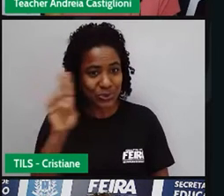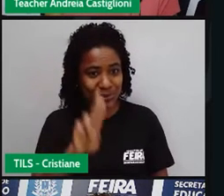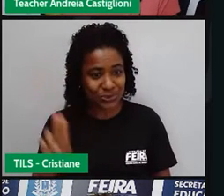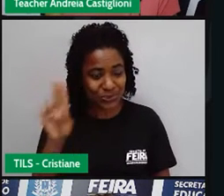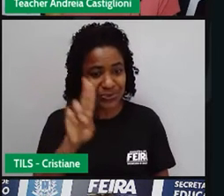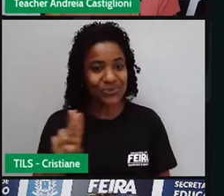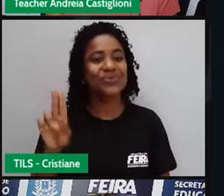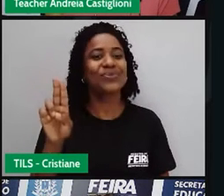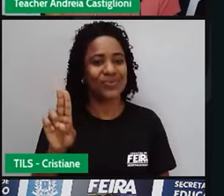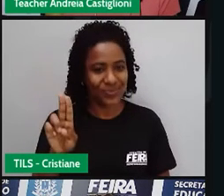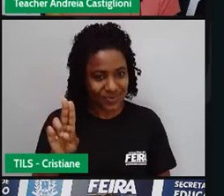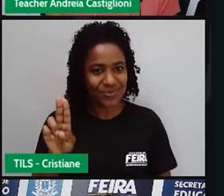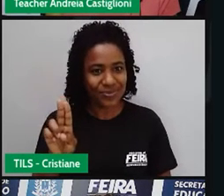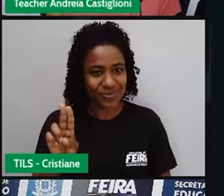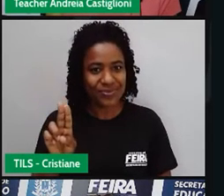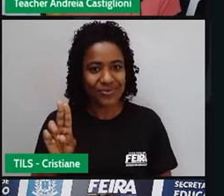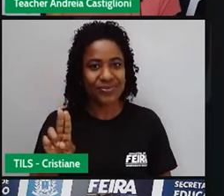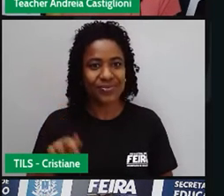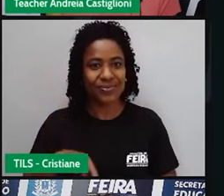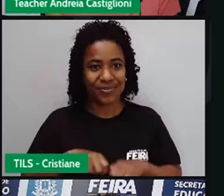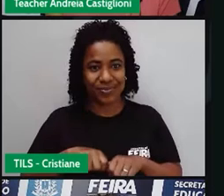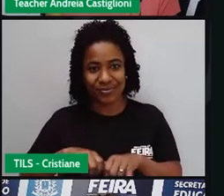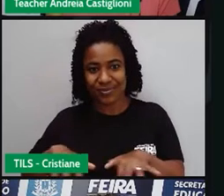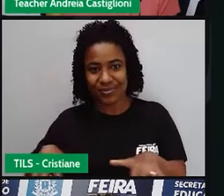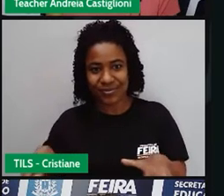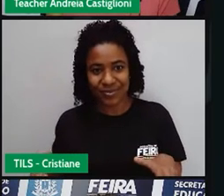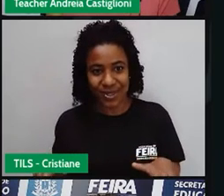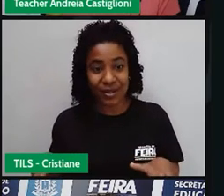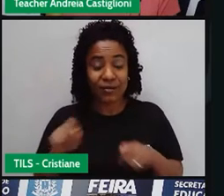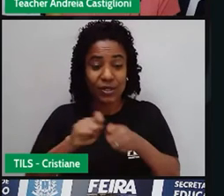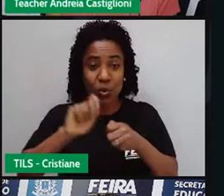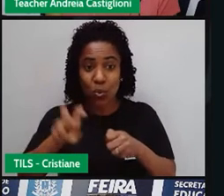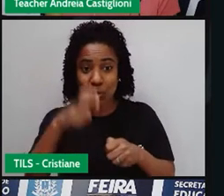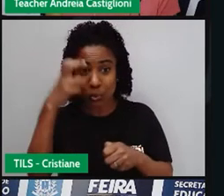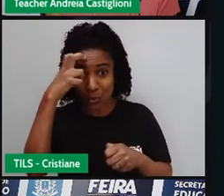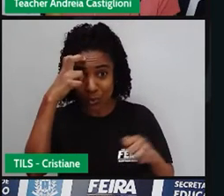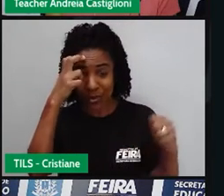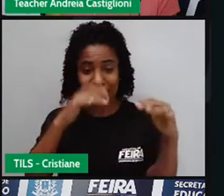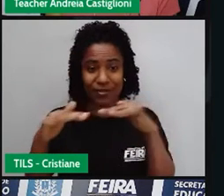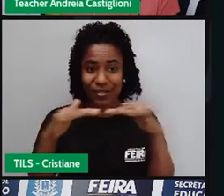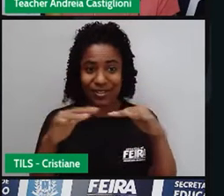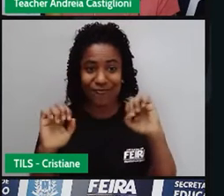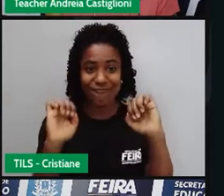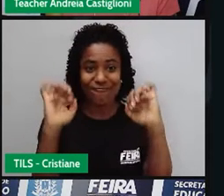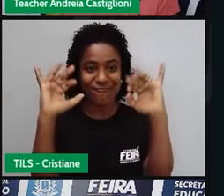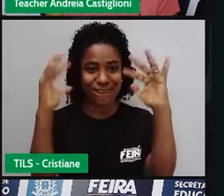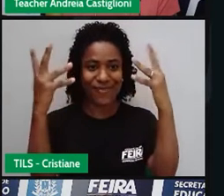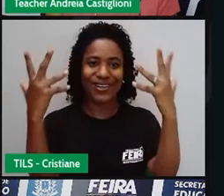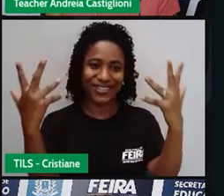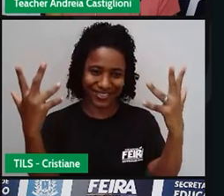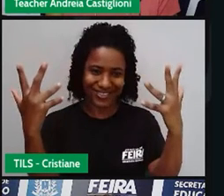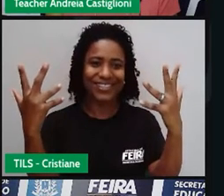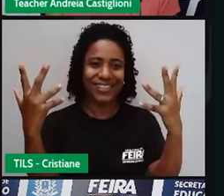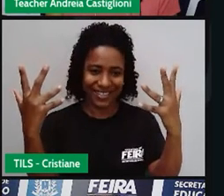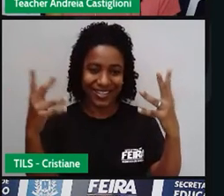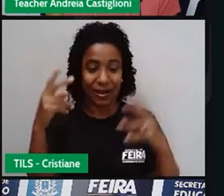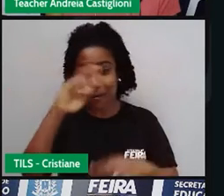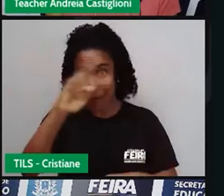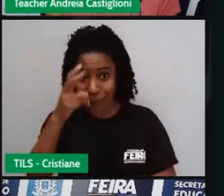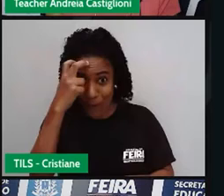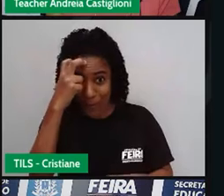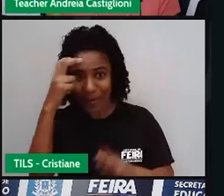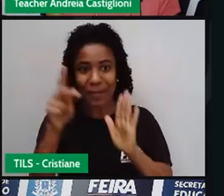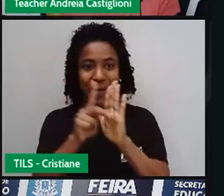Principalmente nos momentos da tradição cultural em que ele fez temos os seus eventos relacionados a cultura dele